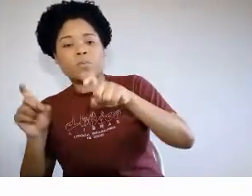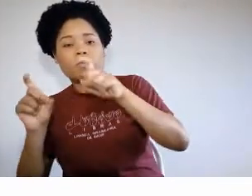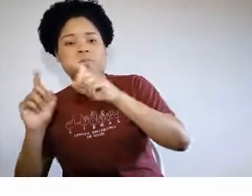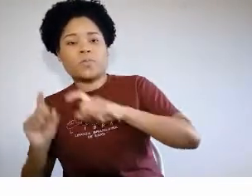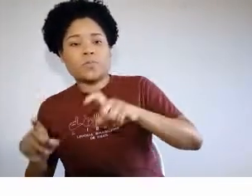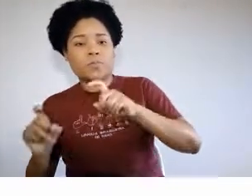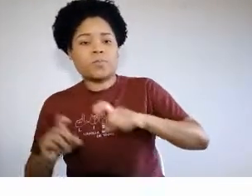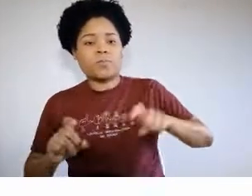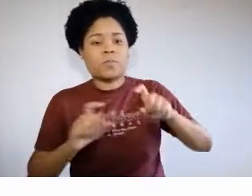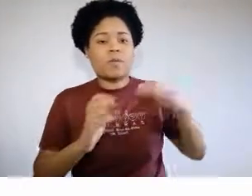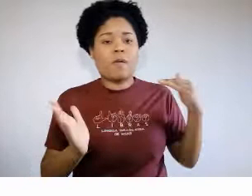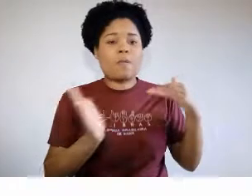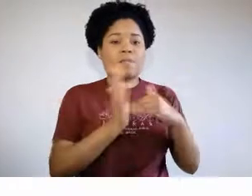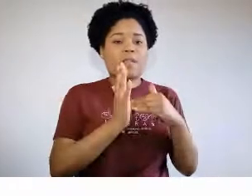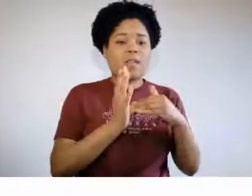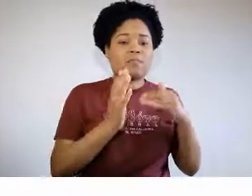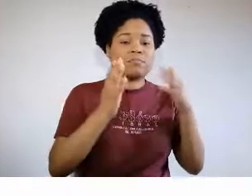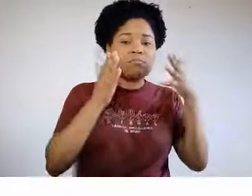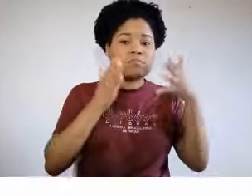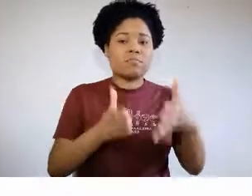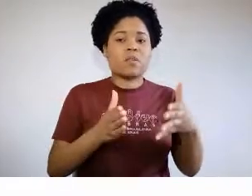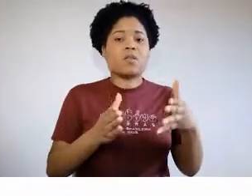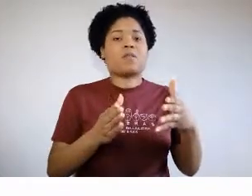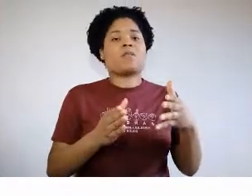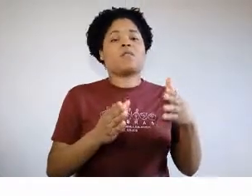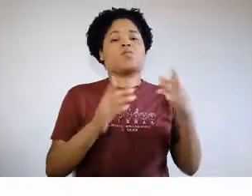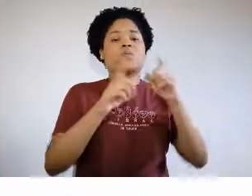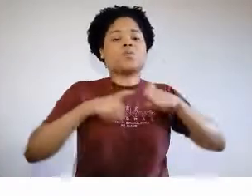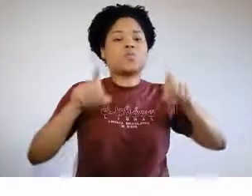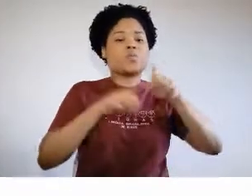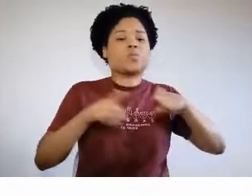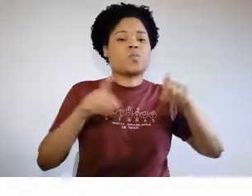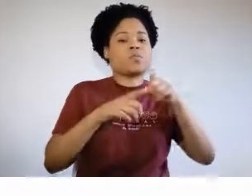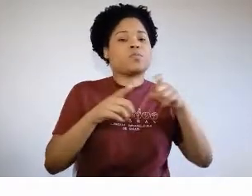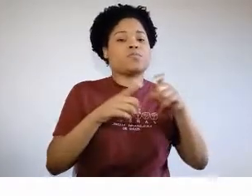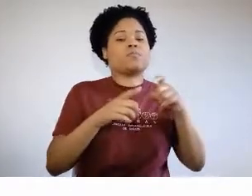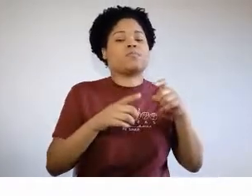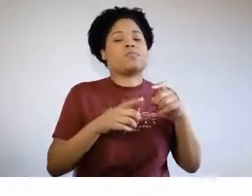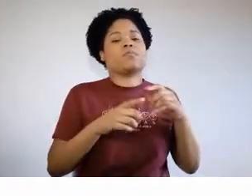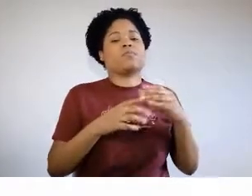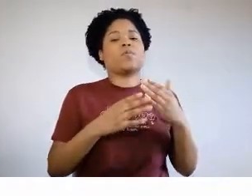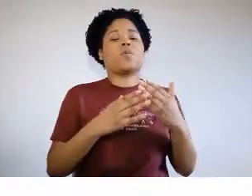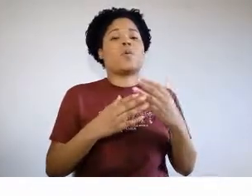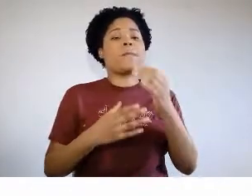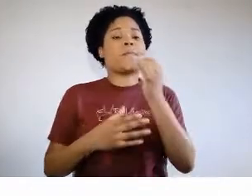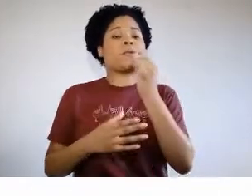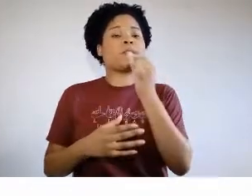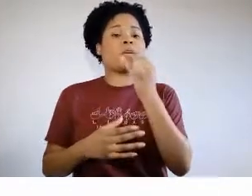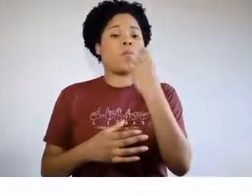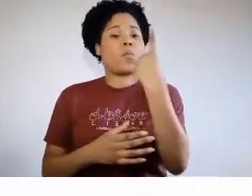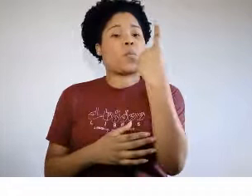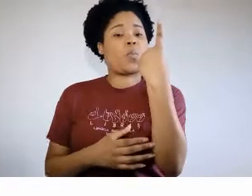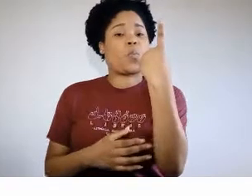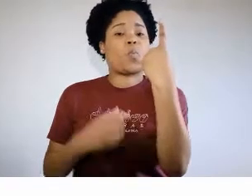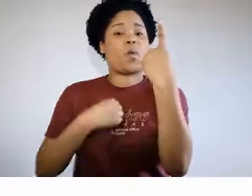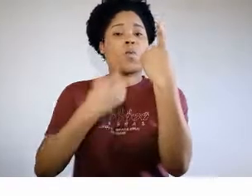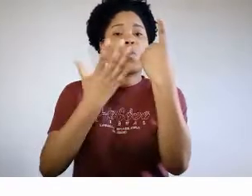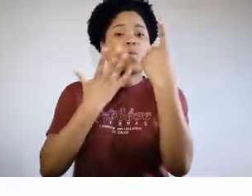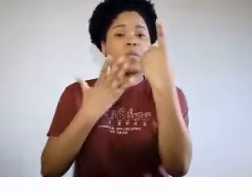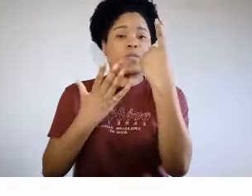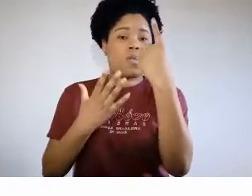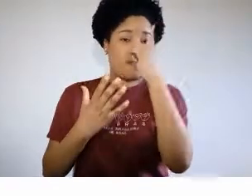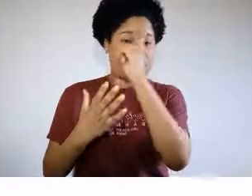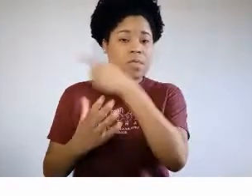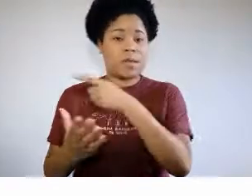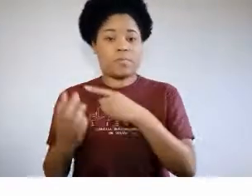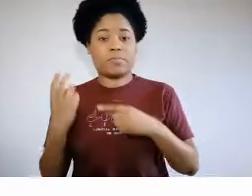de computador em computador até chegar no seu computador de destino, tá? Então, vamos supor que no computador 1 eu quero enviar